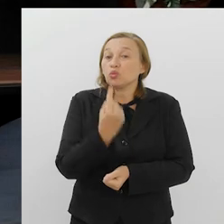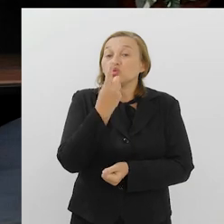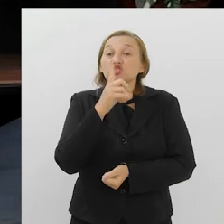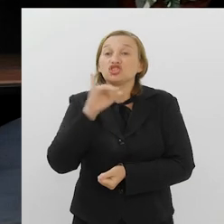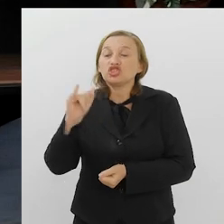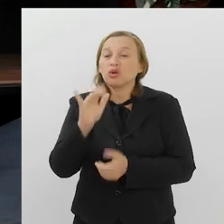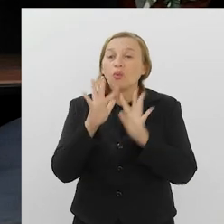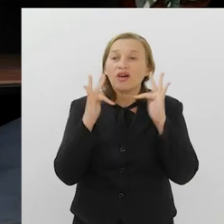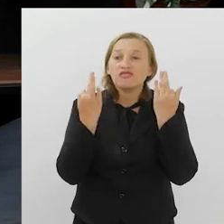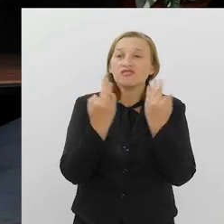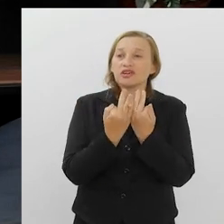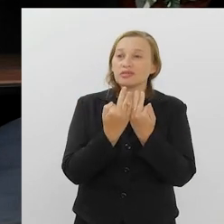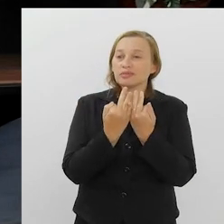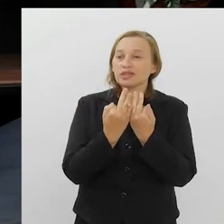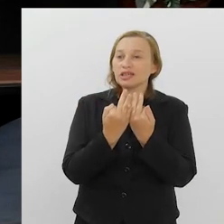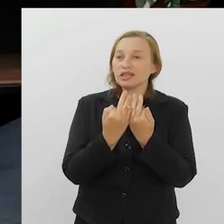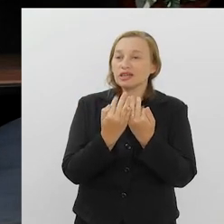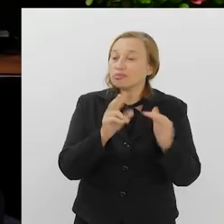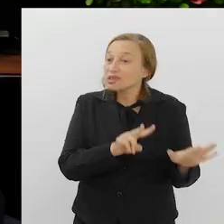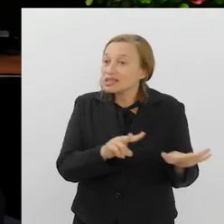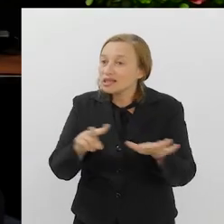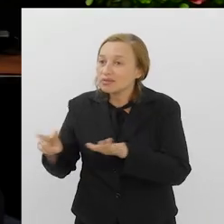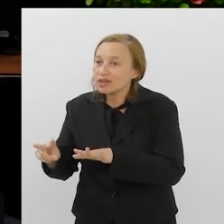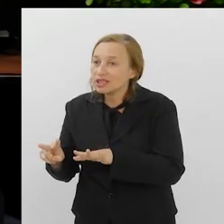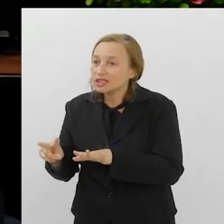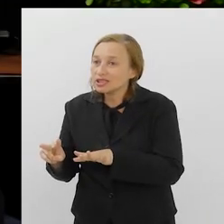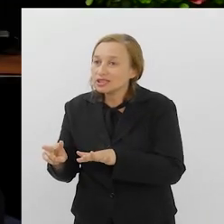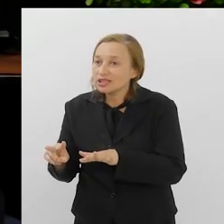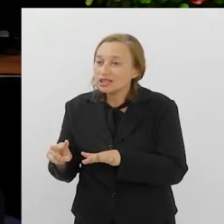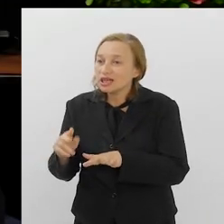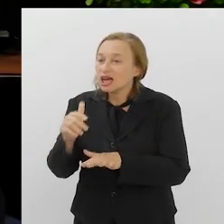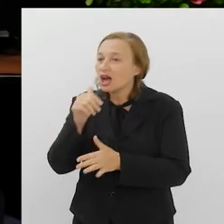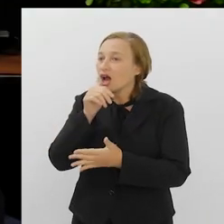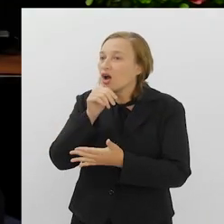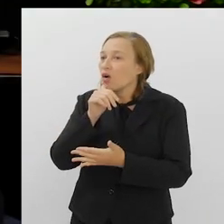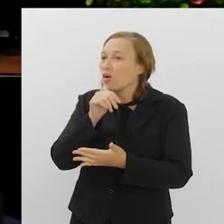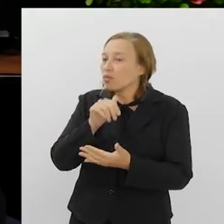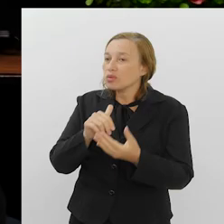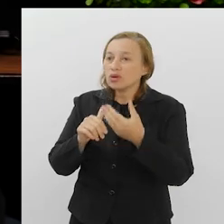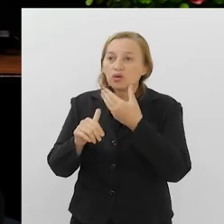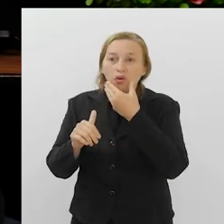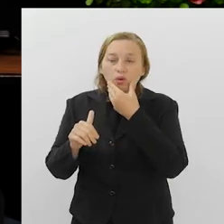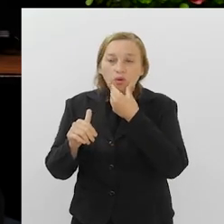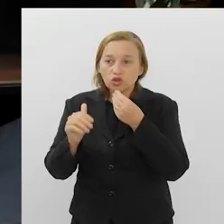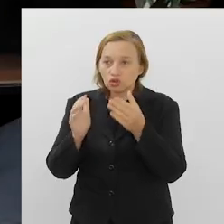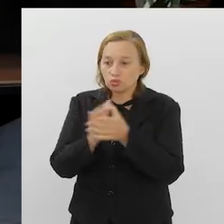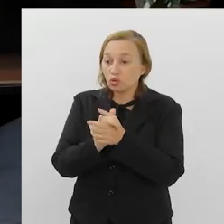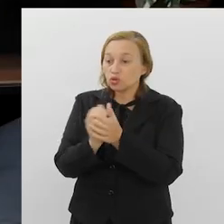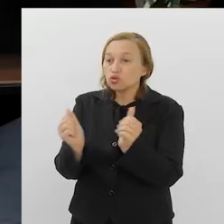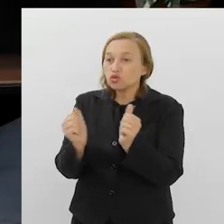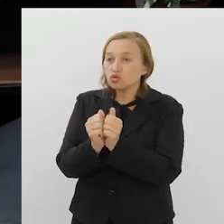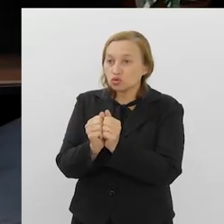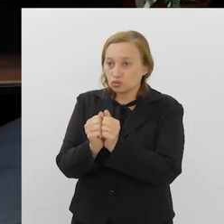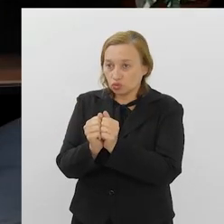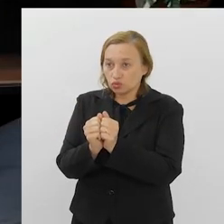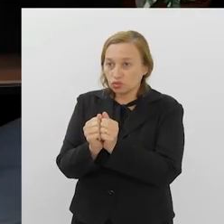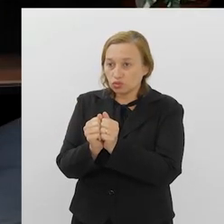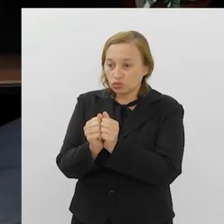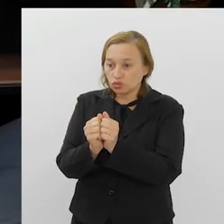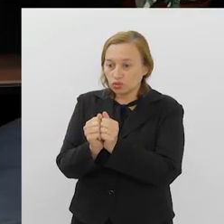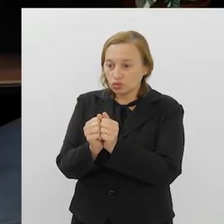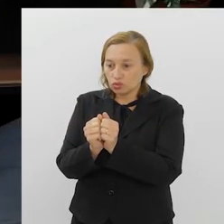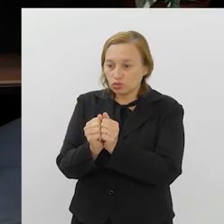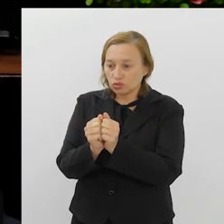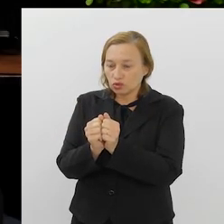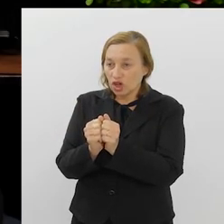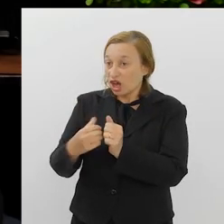dia da família eh um dia por semana para que seja do marido e da mulher né Para que o casal sem os